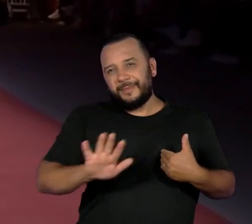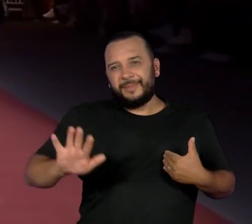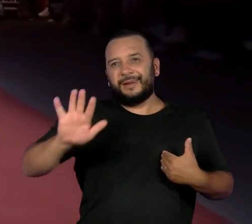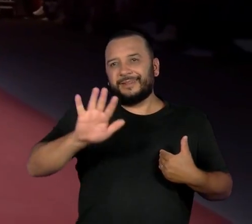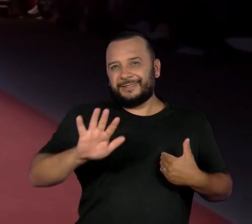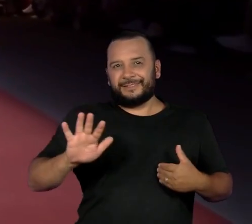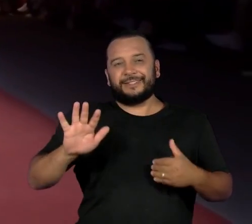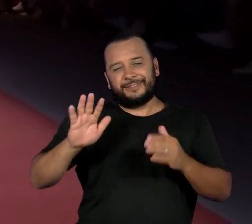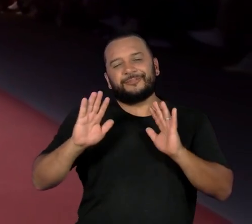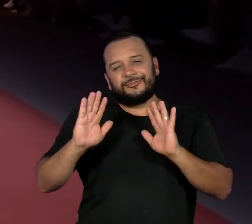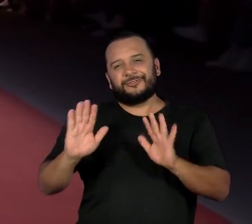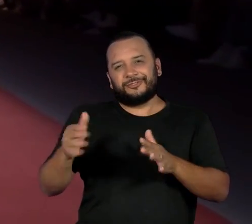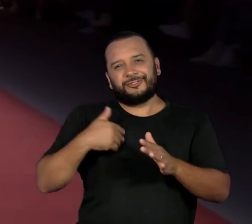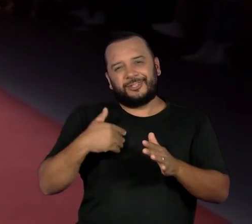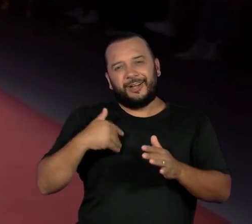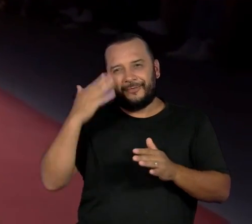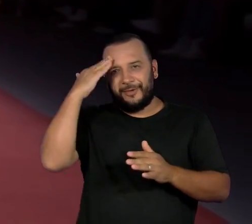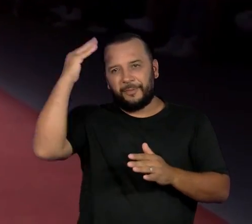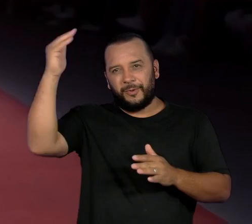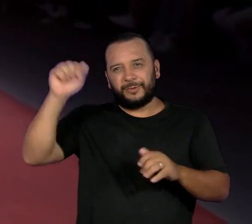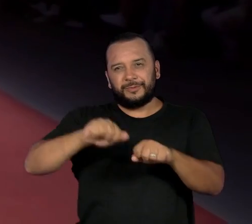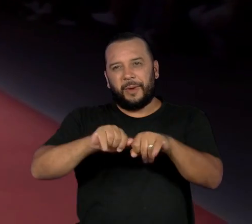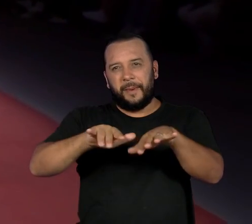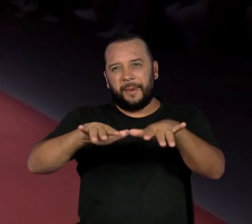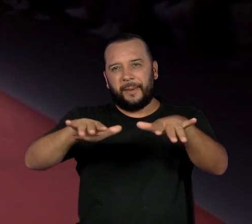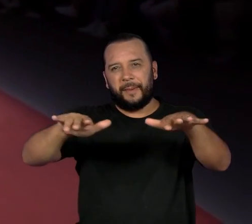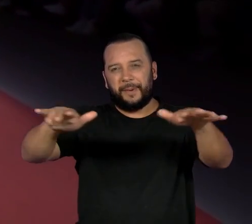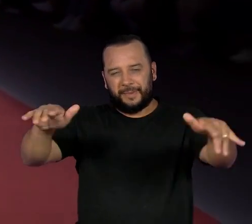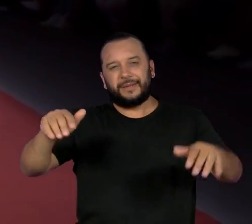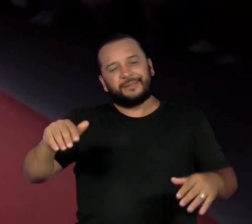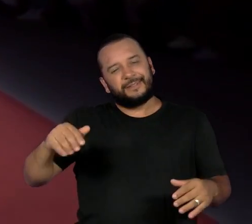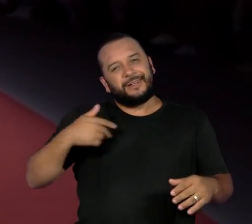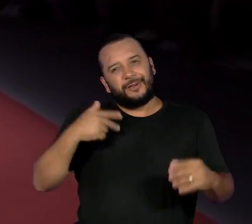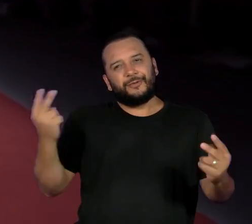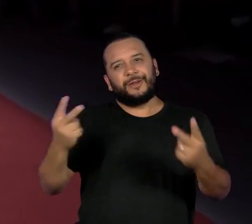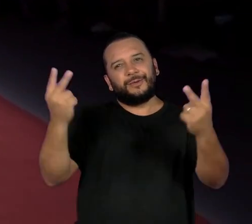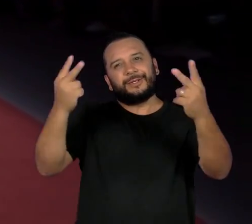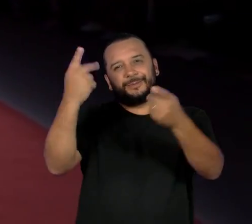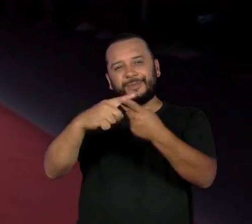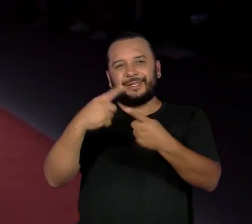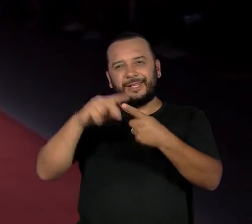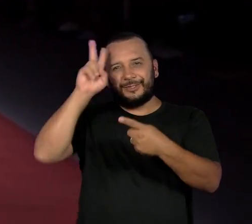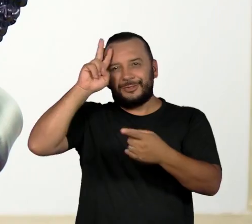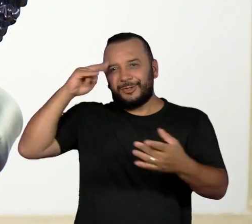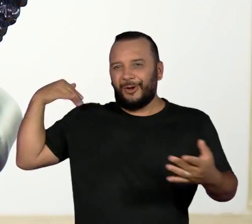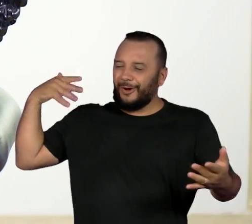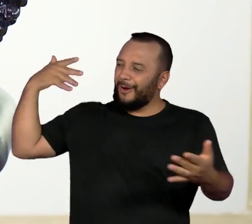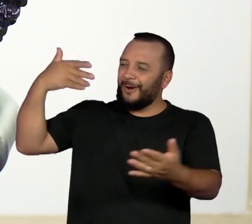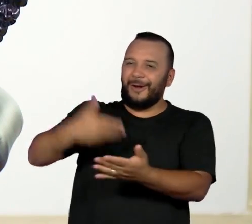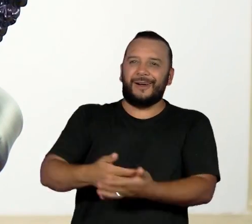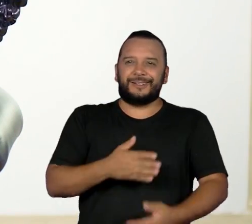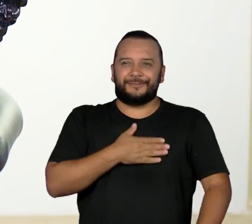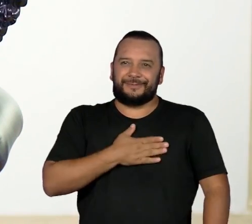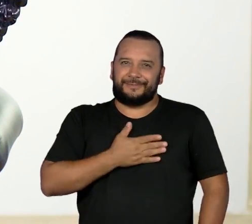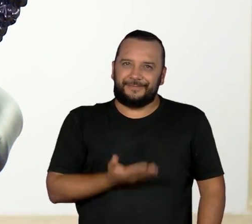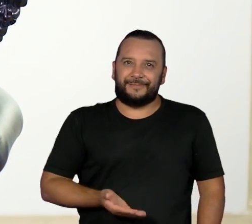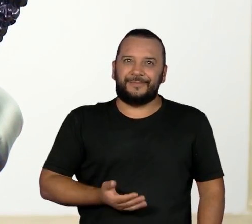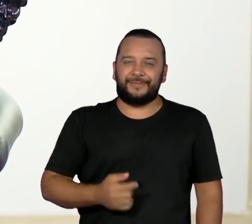um reconhecimento, tudo isso que eu valorizo muito. Foi por conta de toda essa saga que foi trilhada, né? Eu